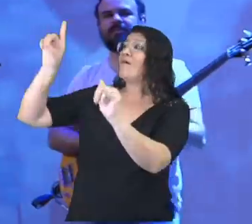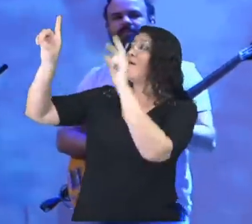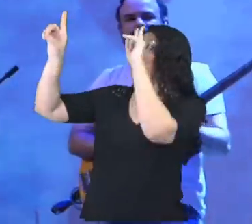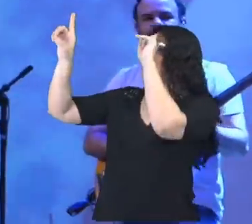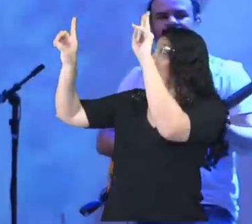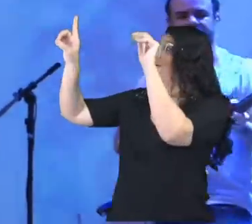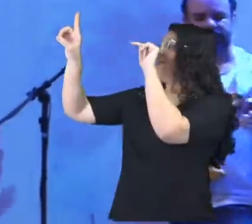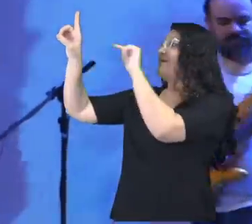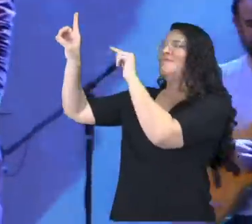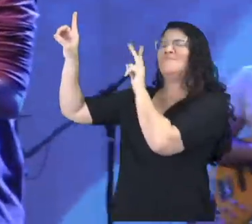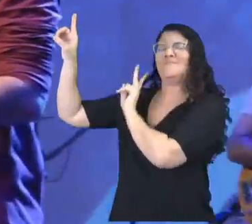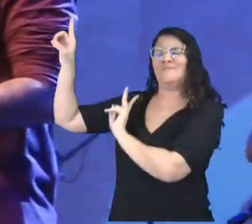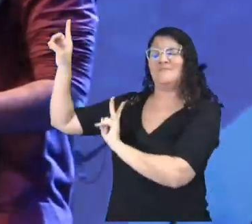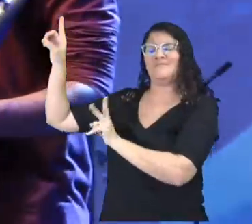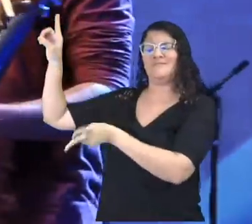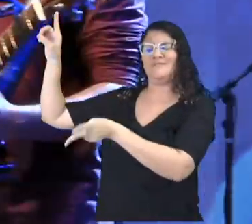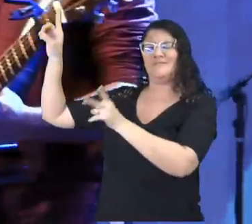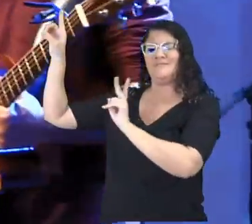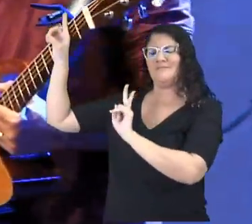Senhor pra sempre.